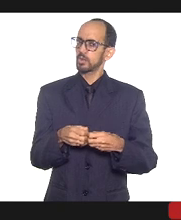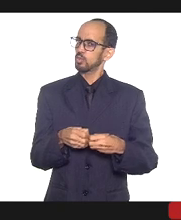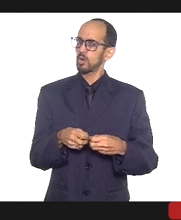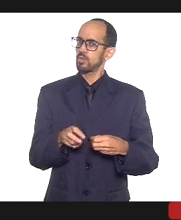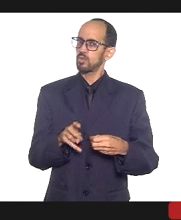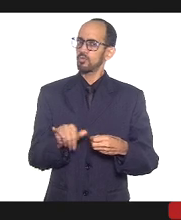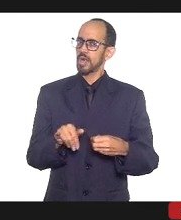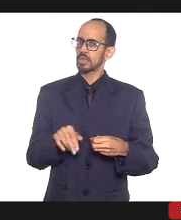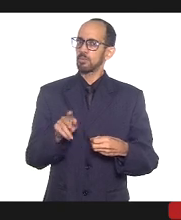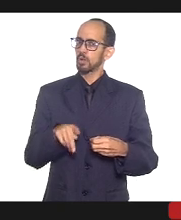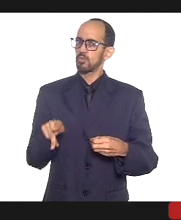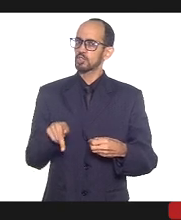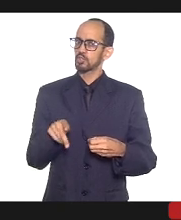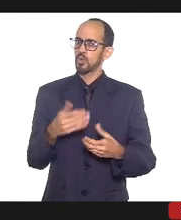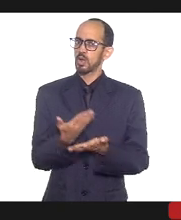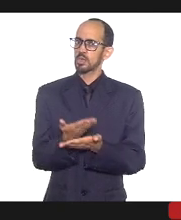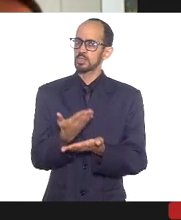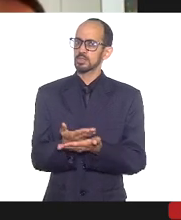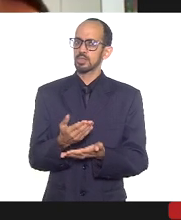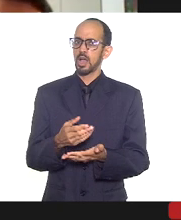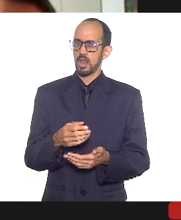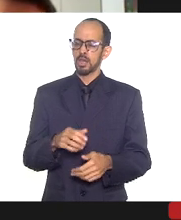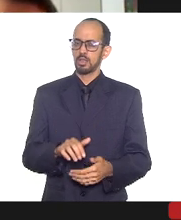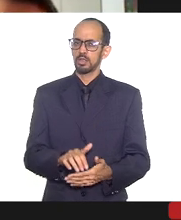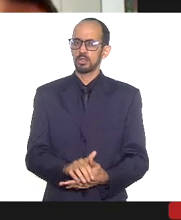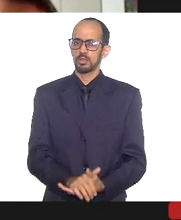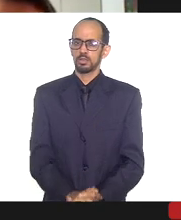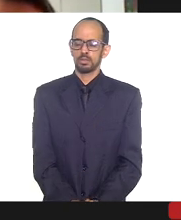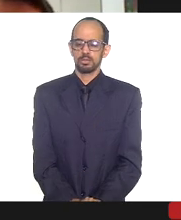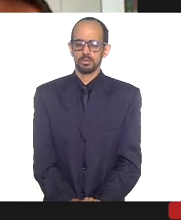aula. Eu agradeço a palavra.